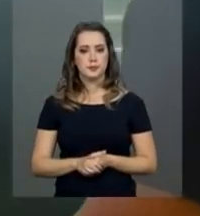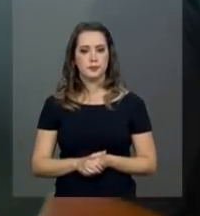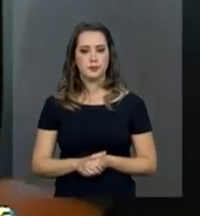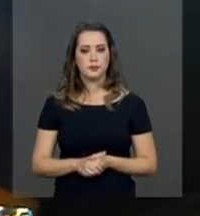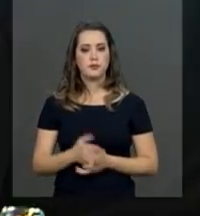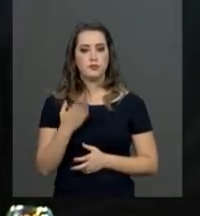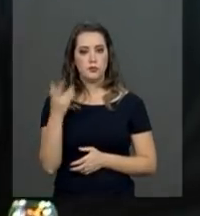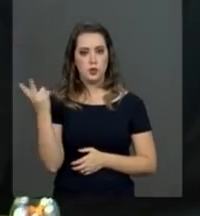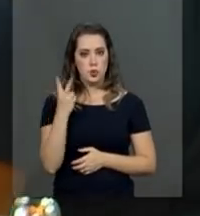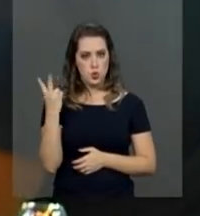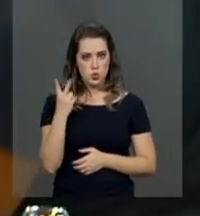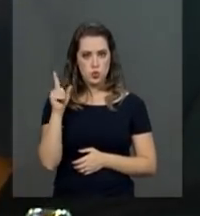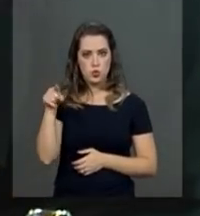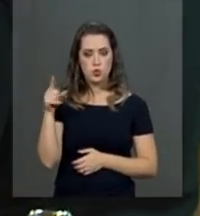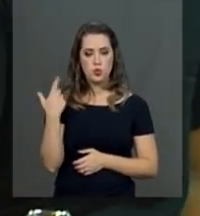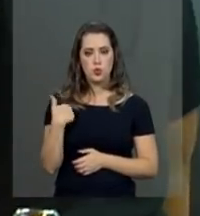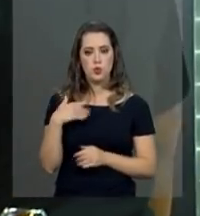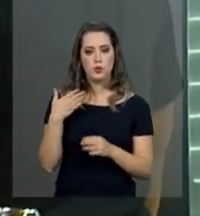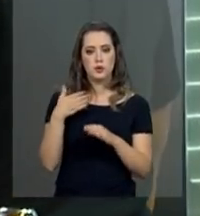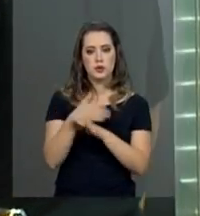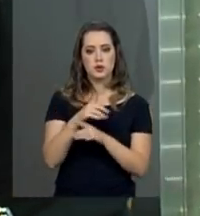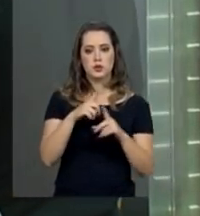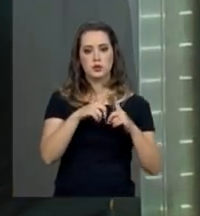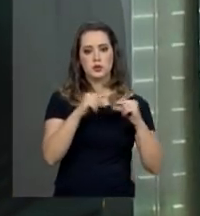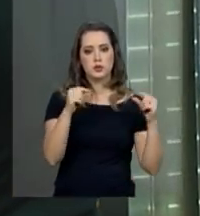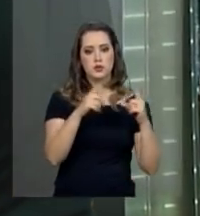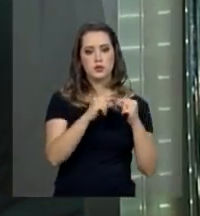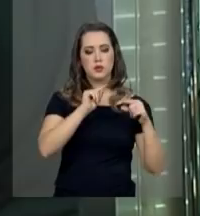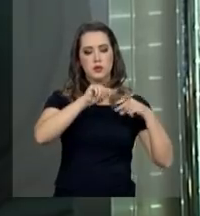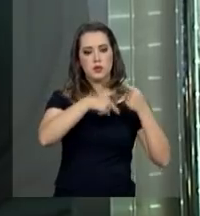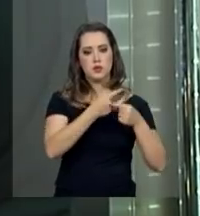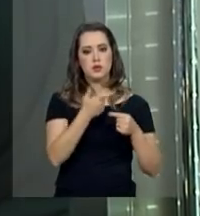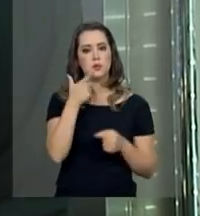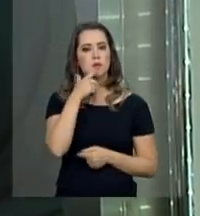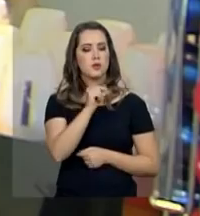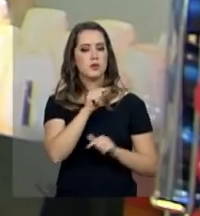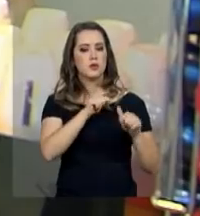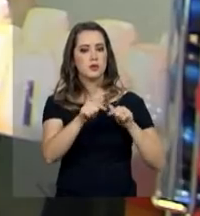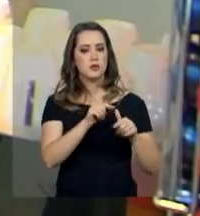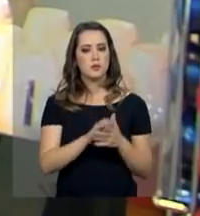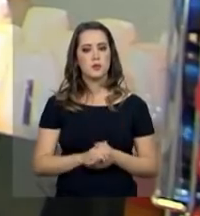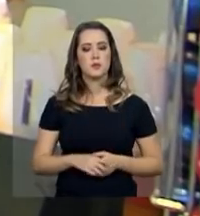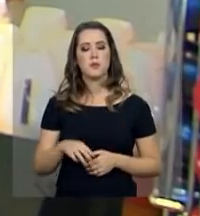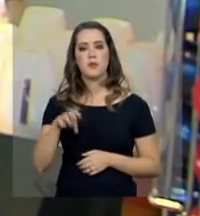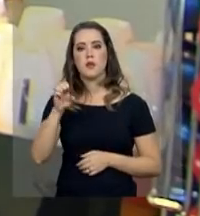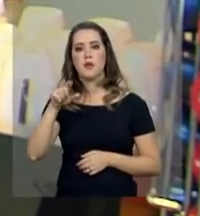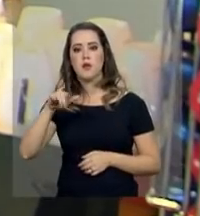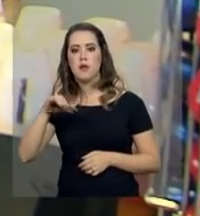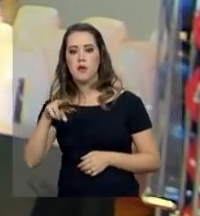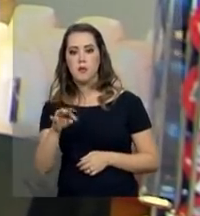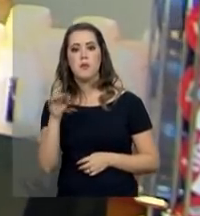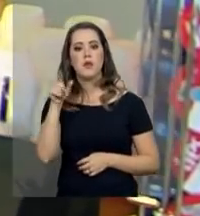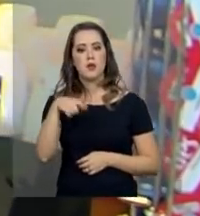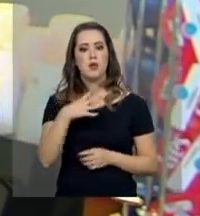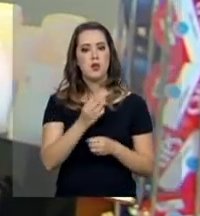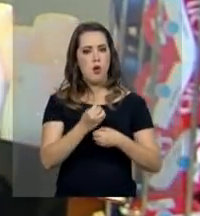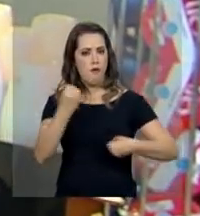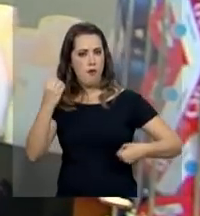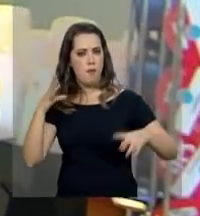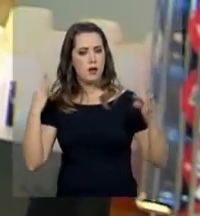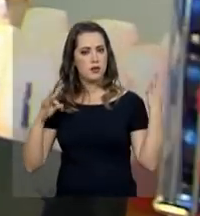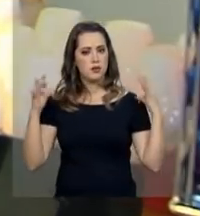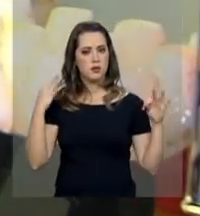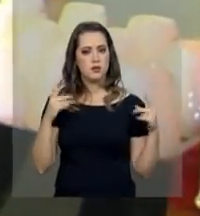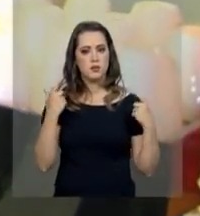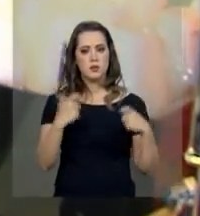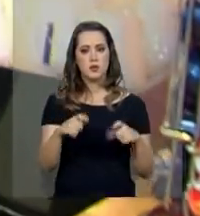e Marcos saíram de Boa Vista rumo a Brasília depois que conseguiram um emprego. Emílio é formado em turismo, mas a agência de